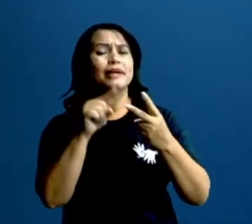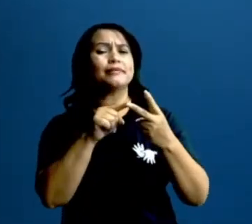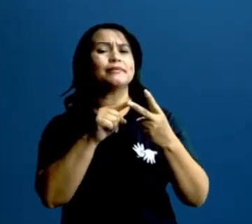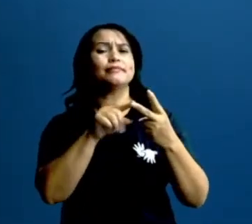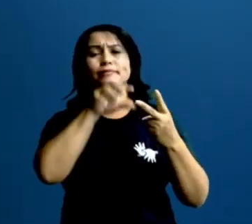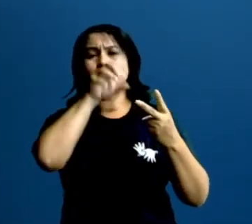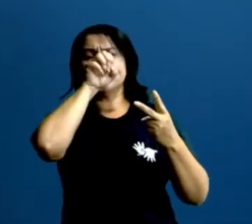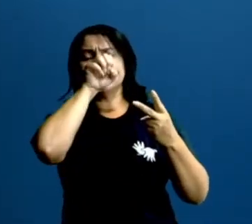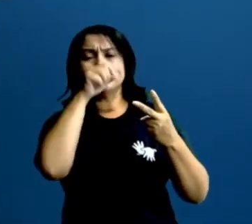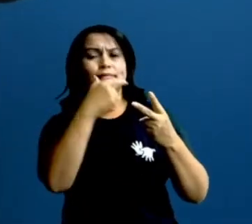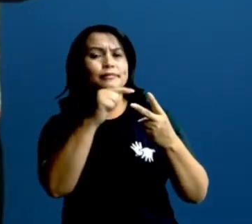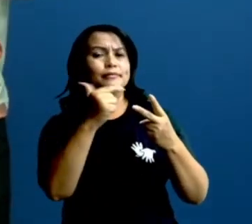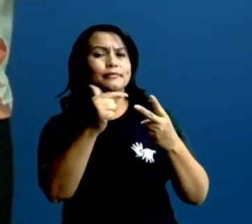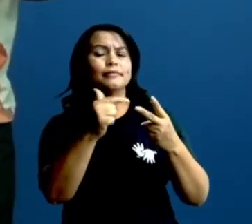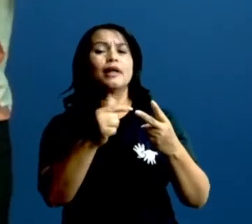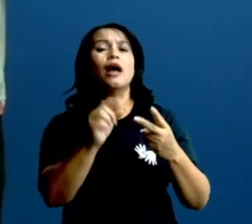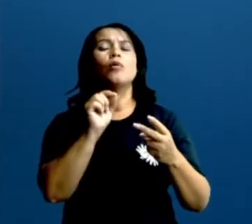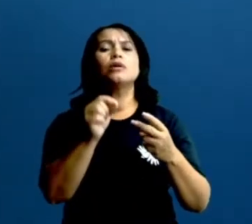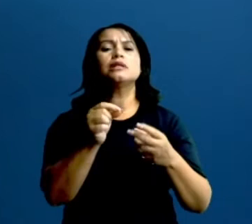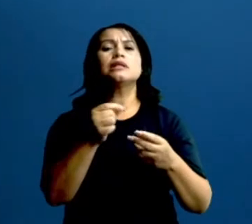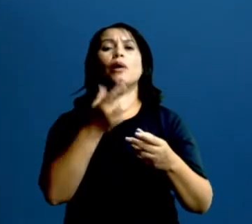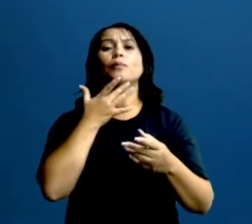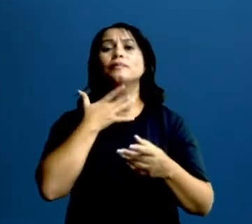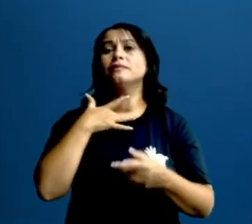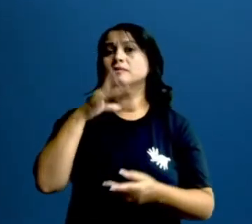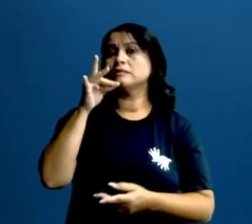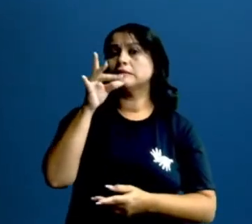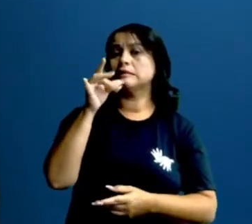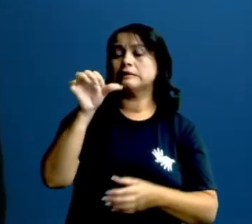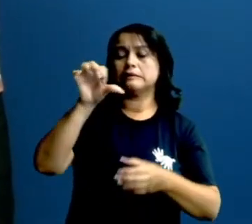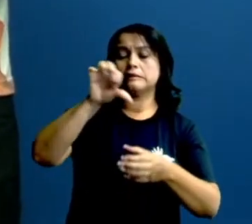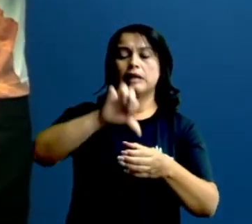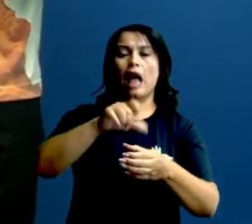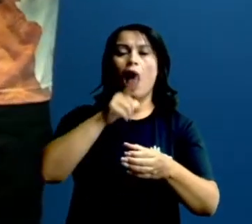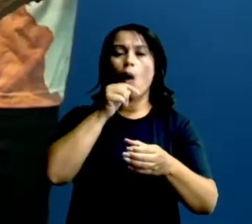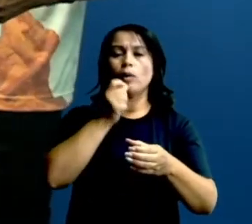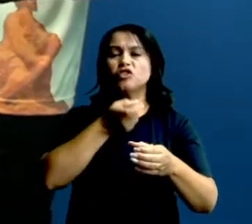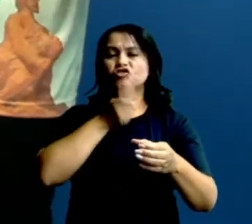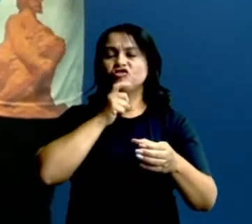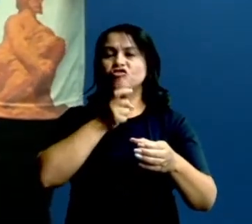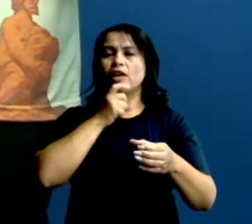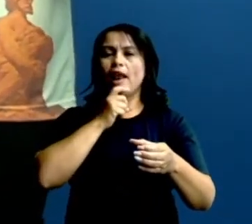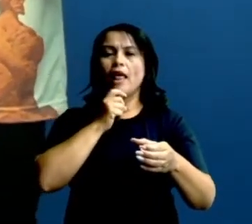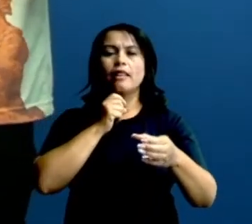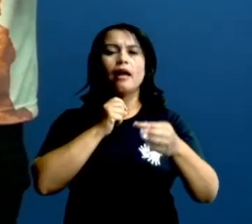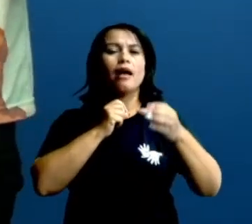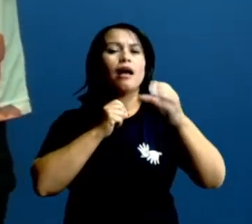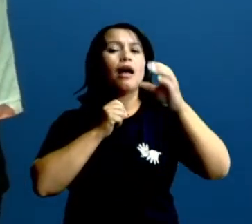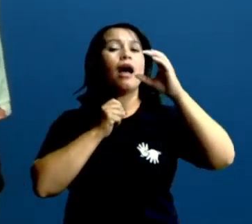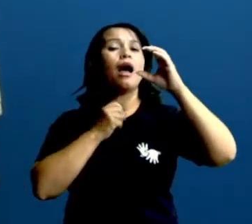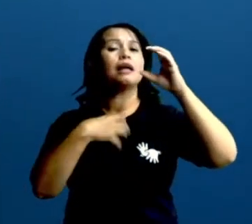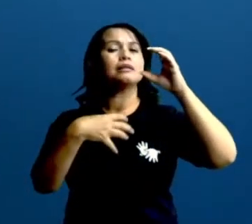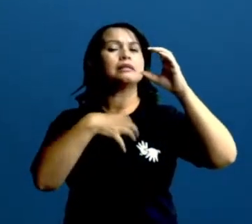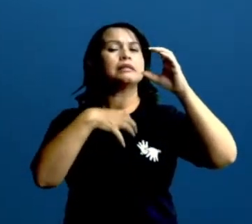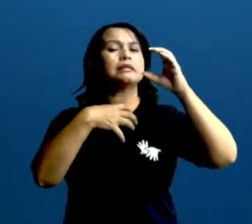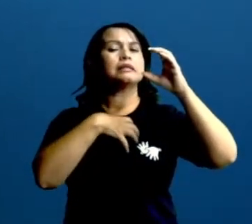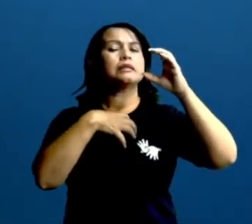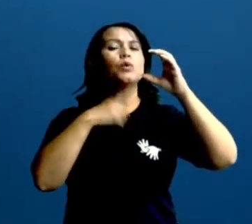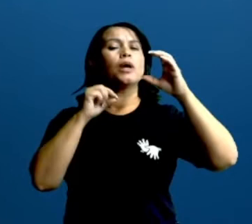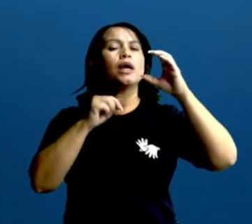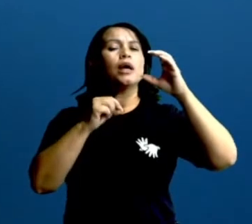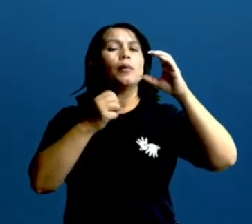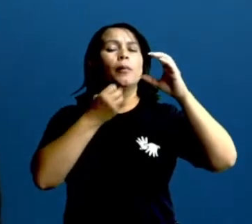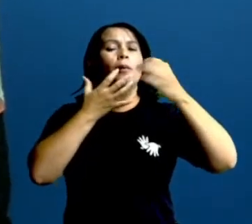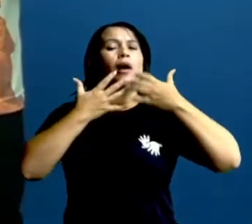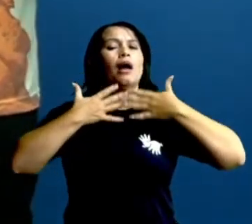não ter cheiro, quando a gente está com muita sede e a gente bebe aquele copo de água gelada, não dá uma sensação boa para a